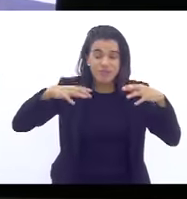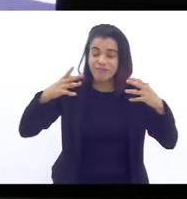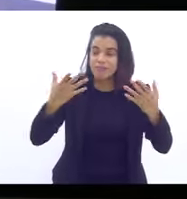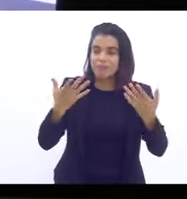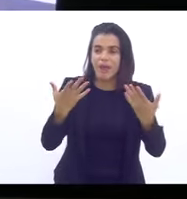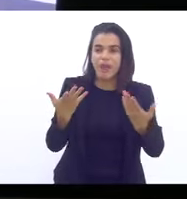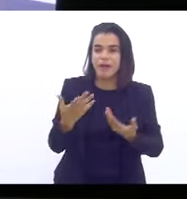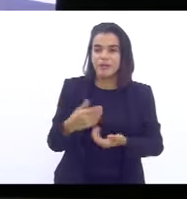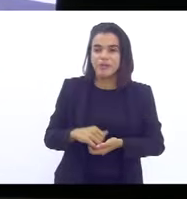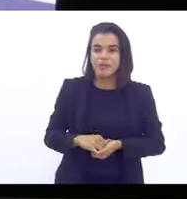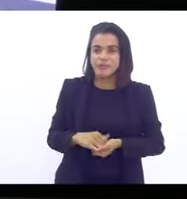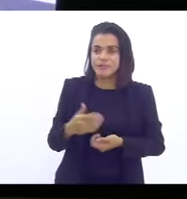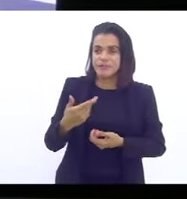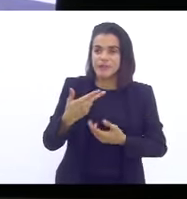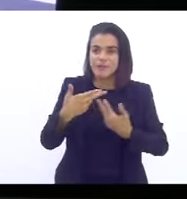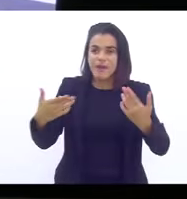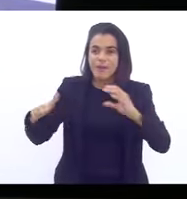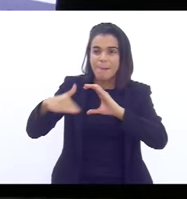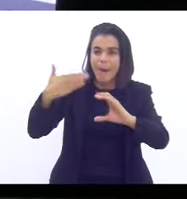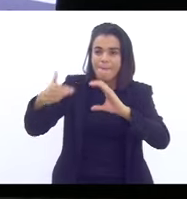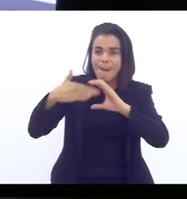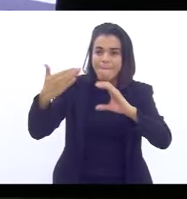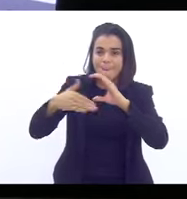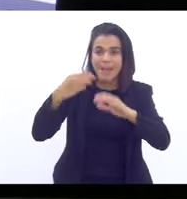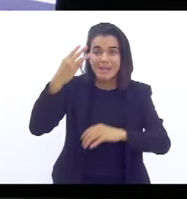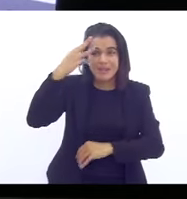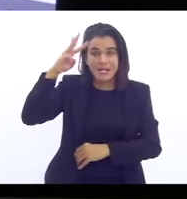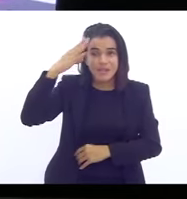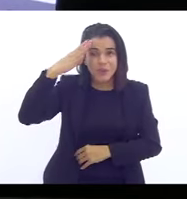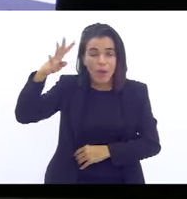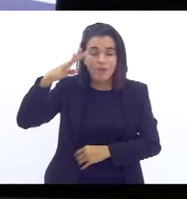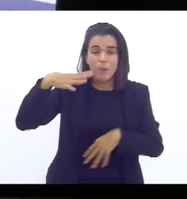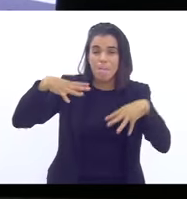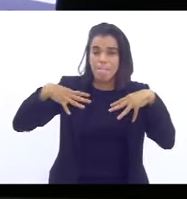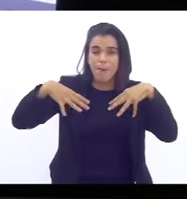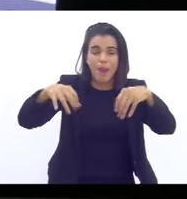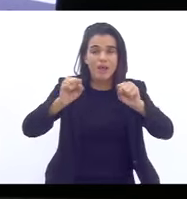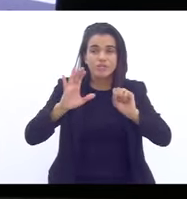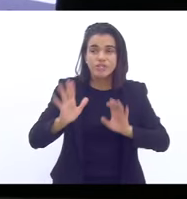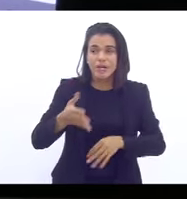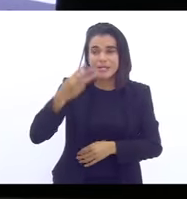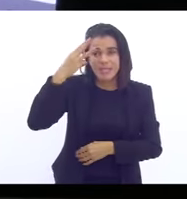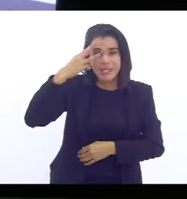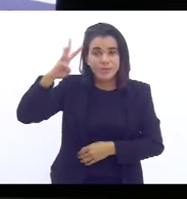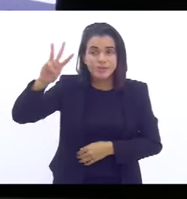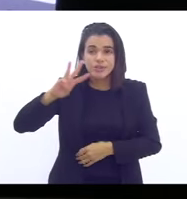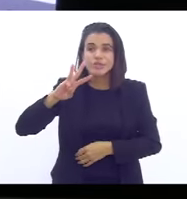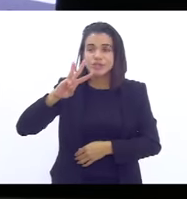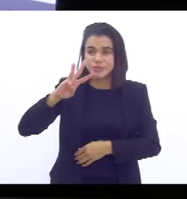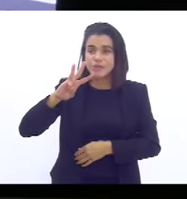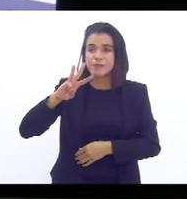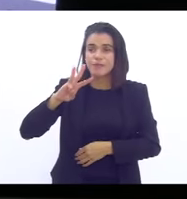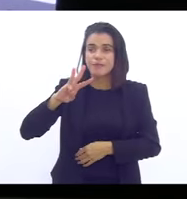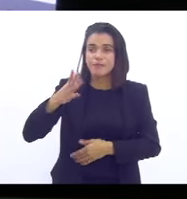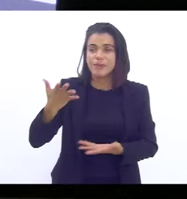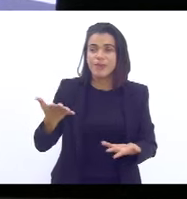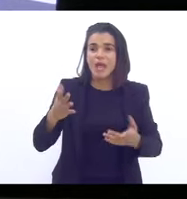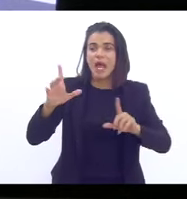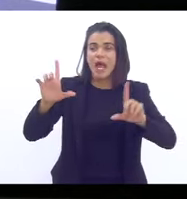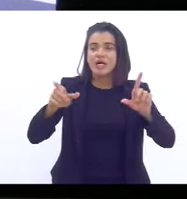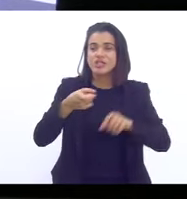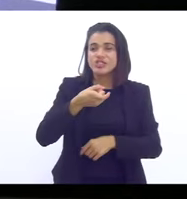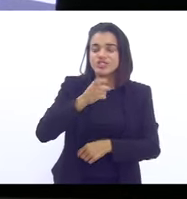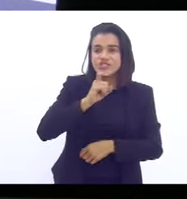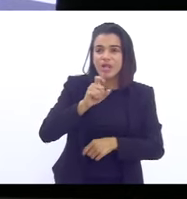mensagem de ouvintes falando, gente, estou sem energia, já tem 4 dias, estou sem luz, já tem 3 dias, perdi absolutamente tudo na minha geladeira e